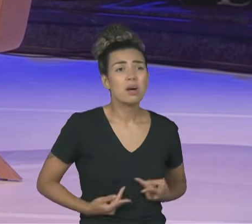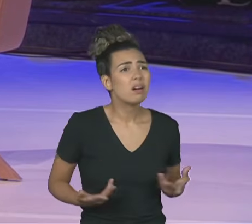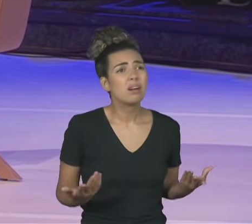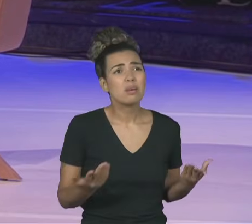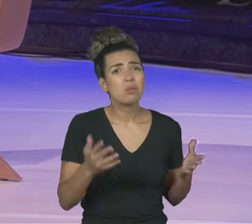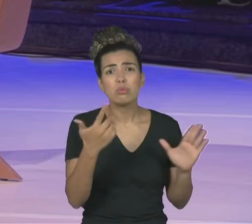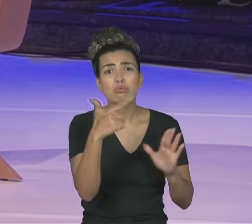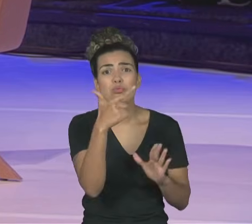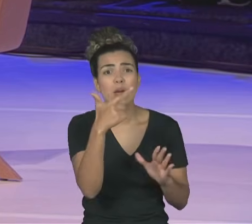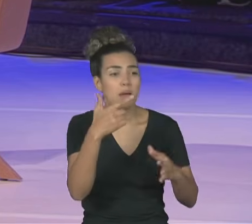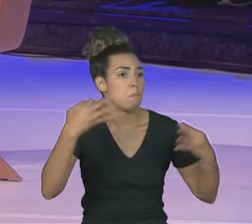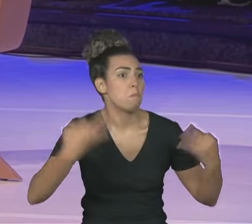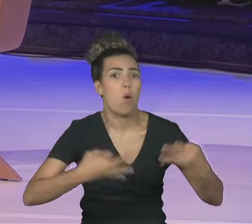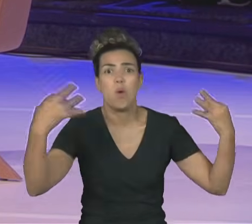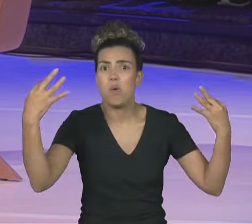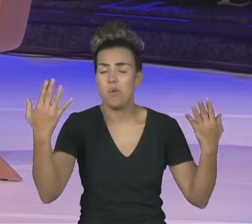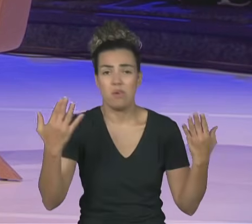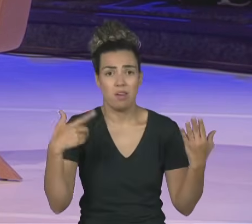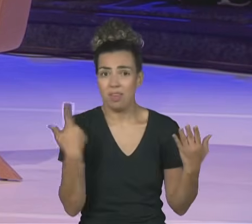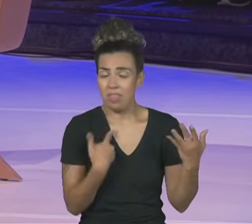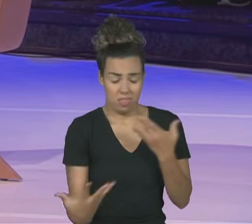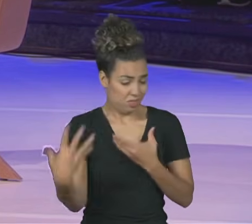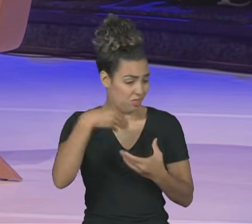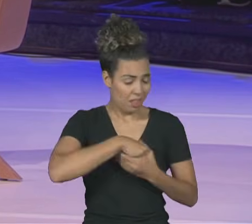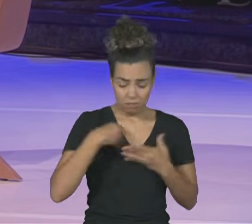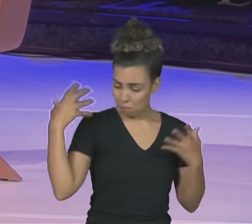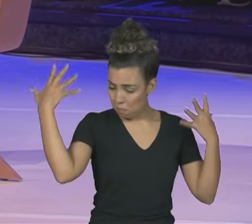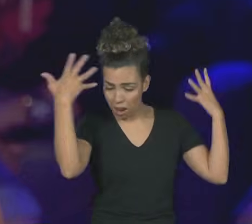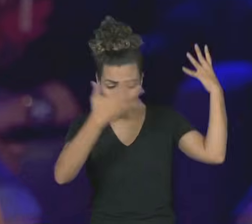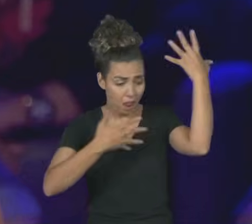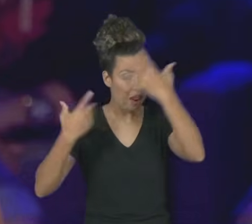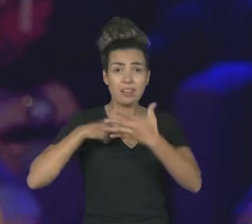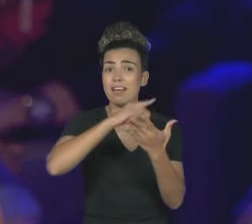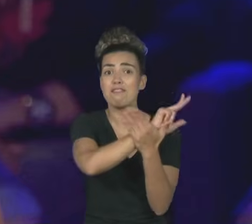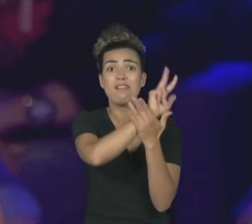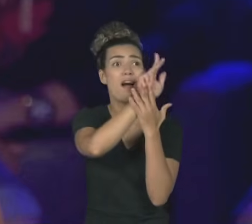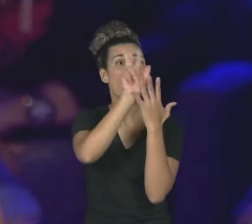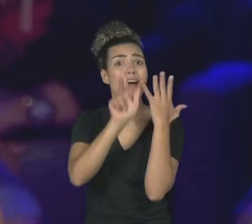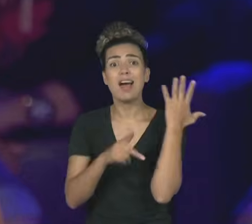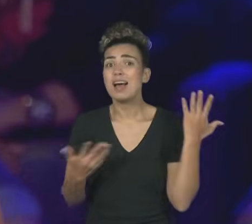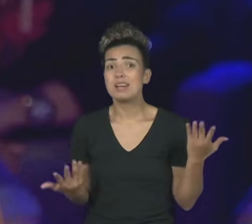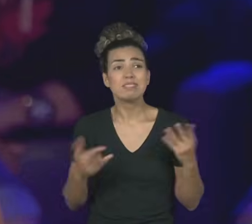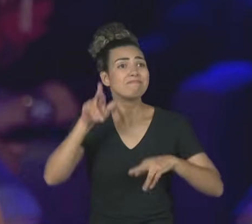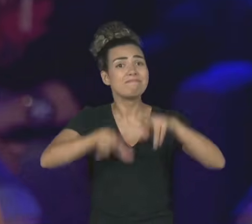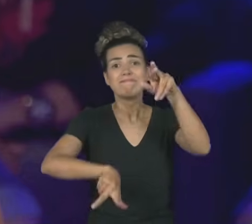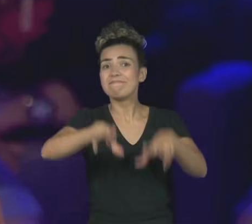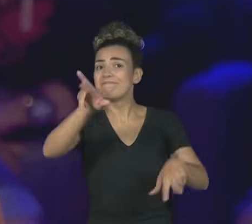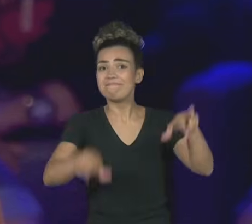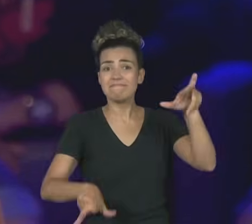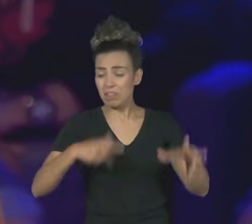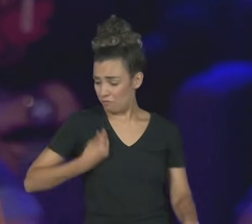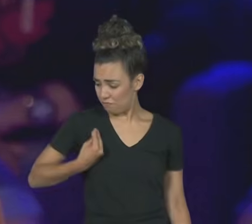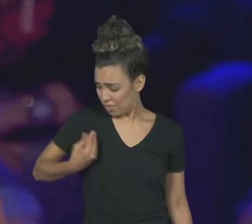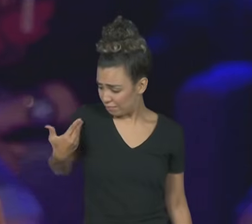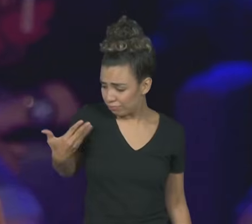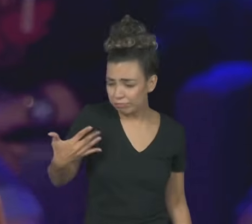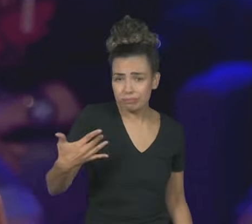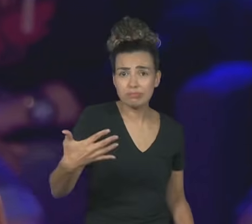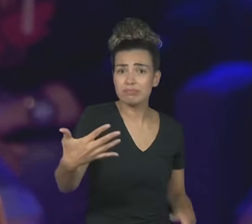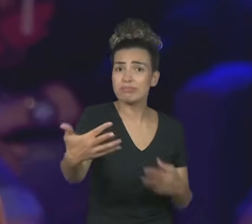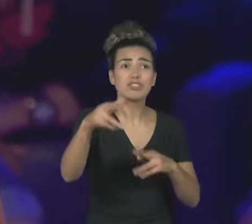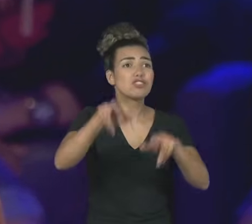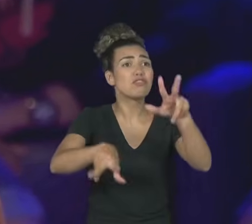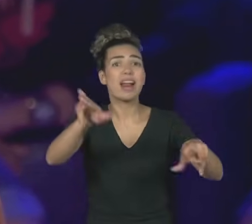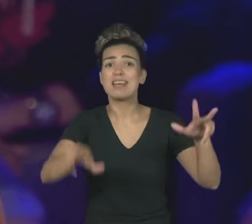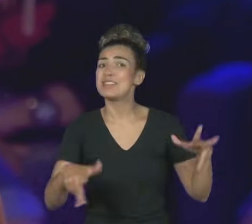né? Essa aventura da vida, que é uma aventura única. Isso eu acho uma coisa tão fascinante, Christian. Assim, por